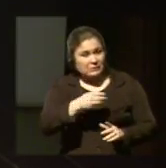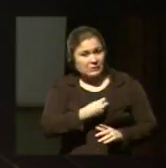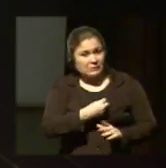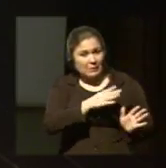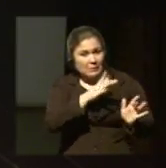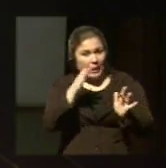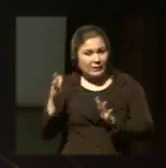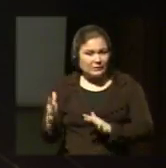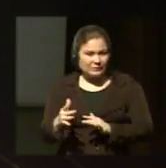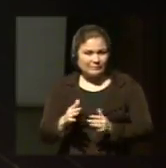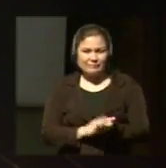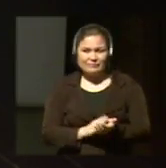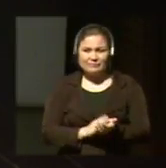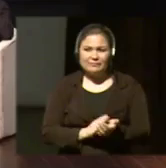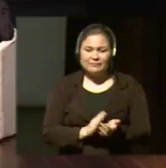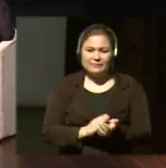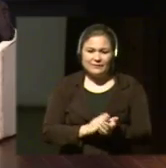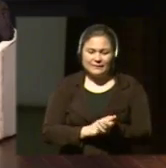prazo.